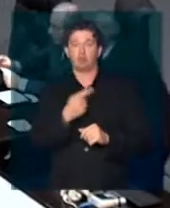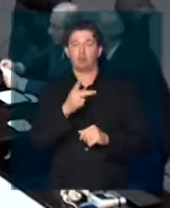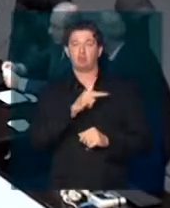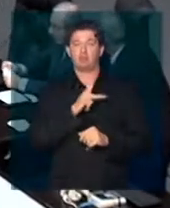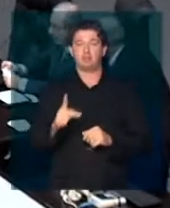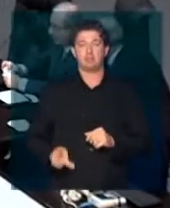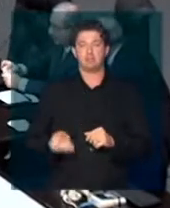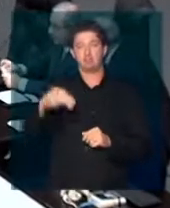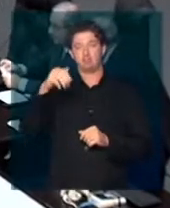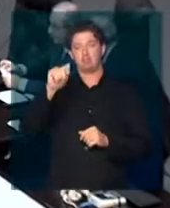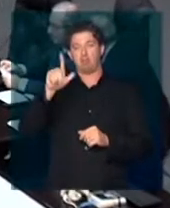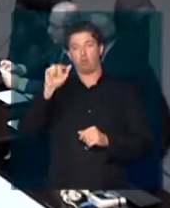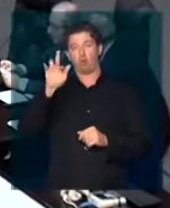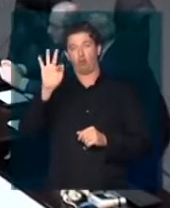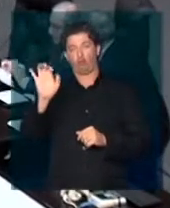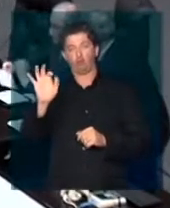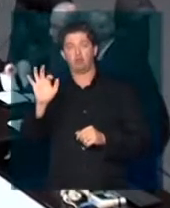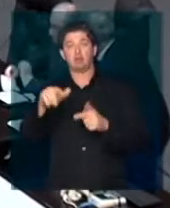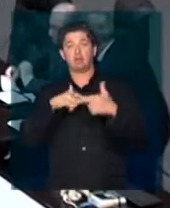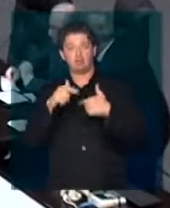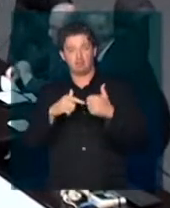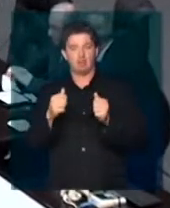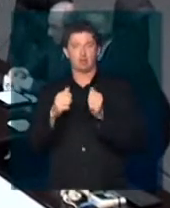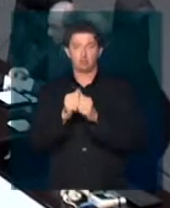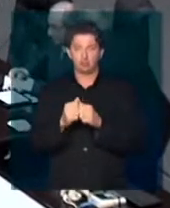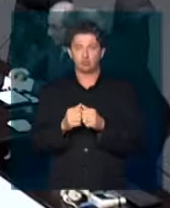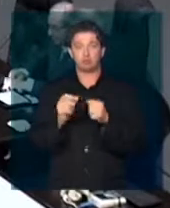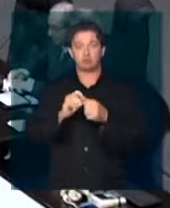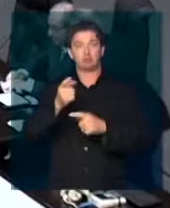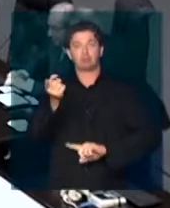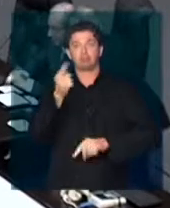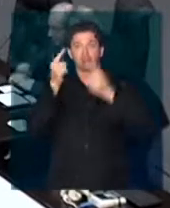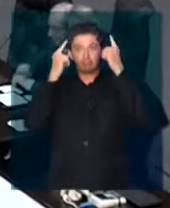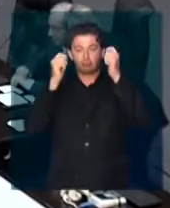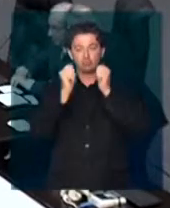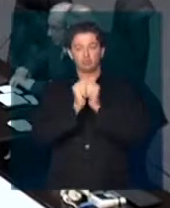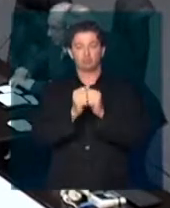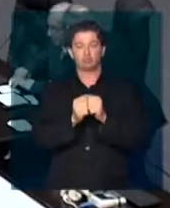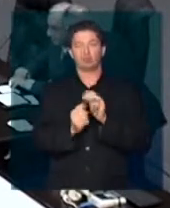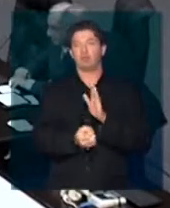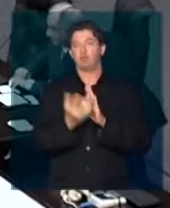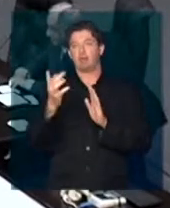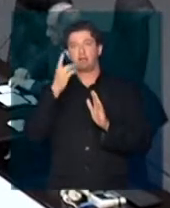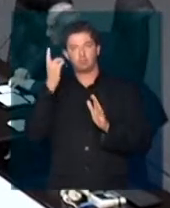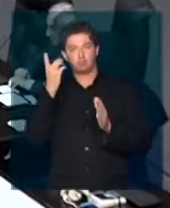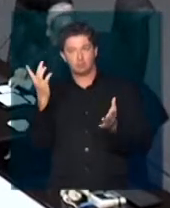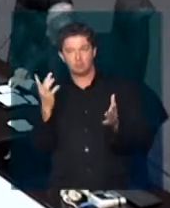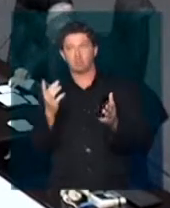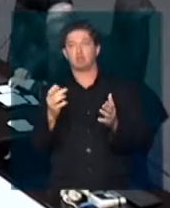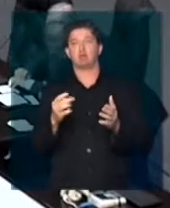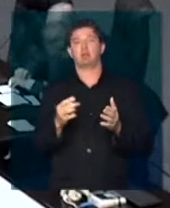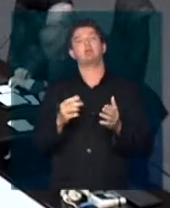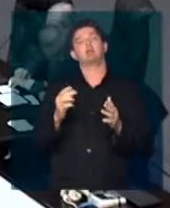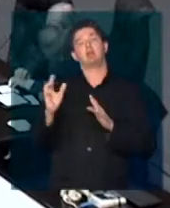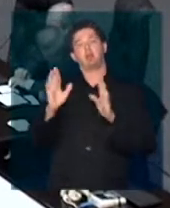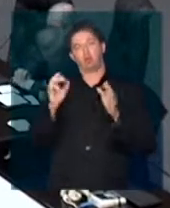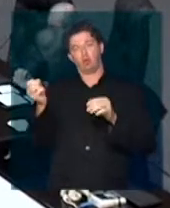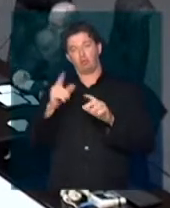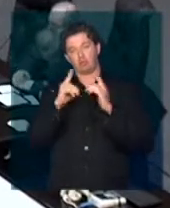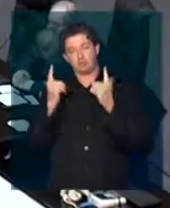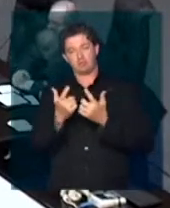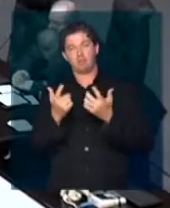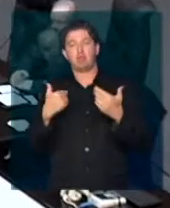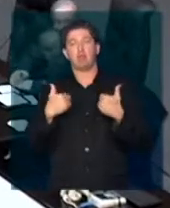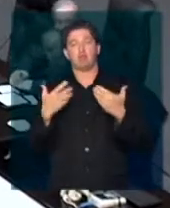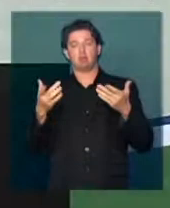Guilherme Maluf, que está atuando também, fazendo revolução, junto com os demais deputados, ao novo momento da Assembleia. E